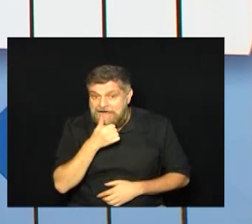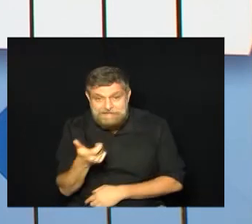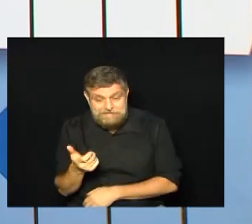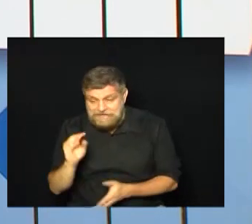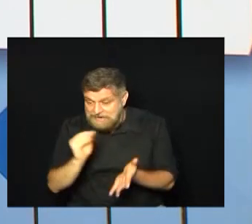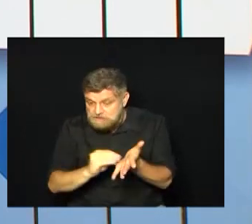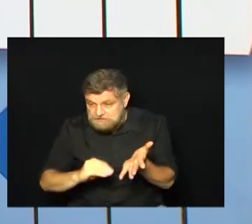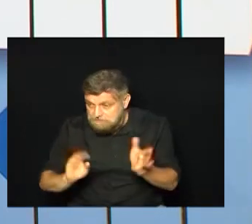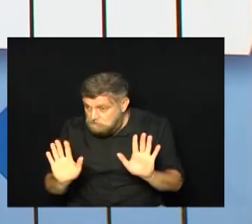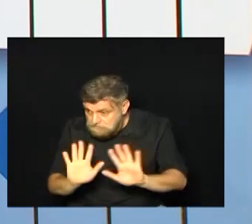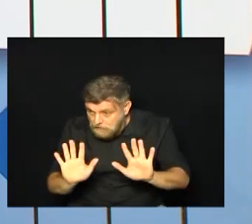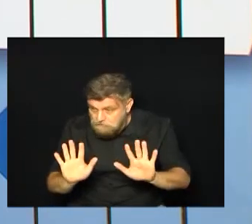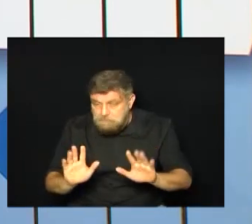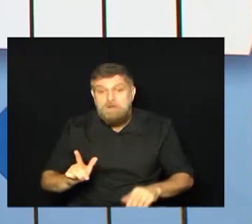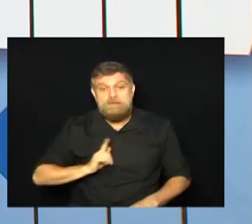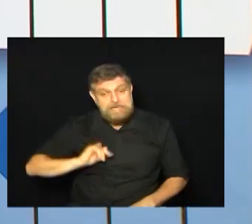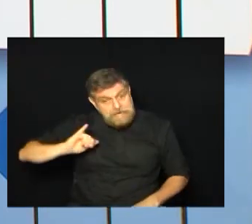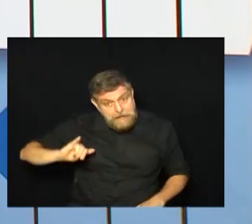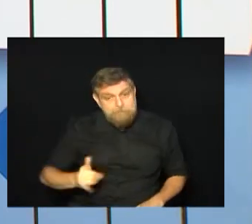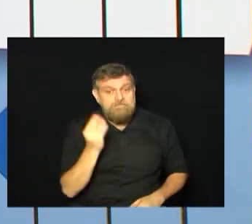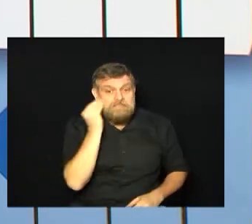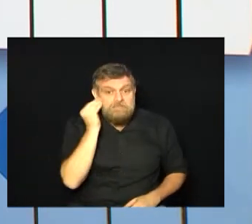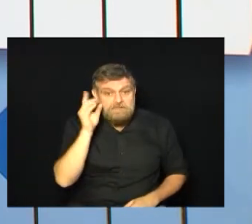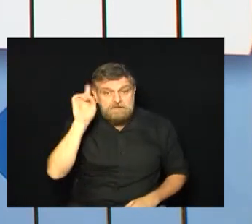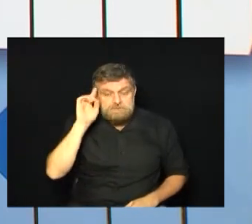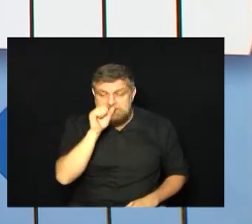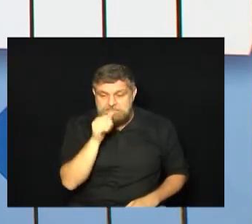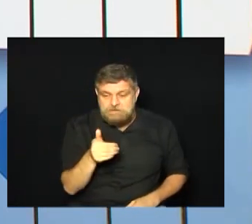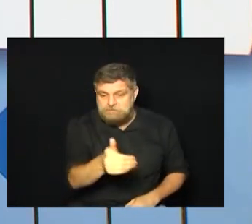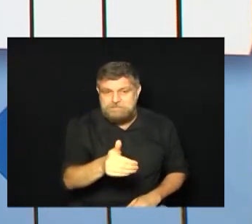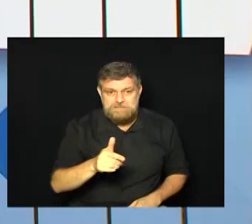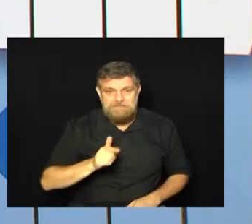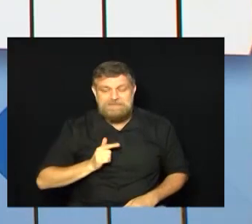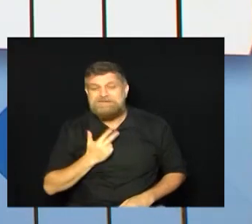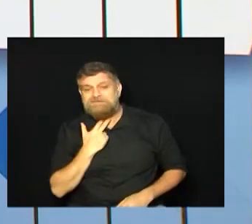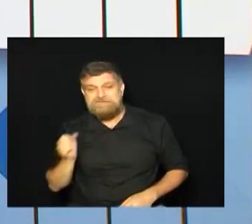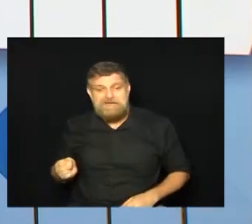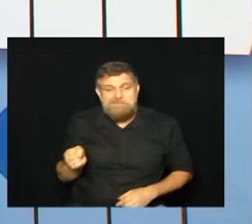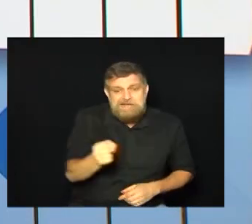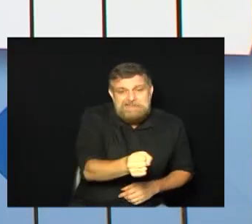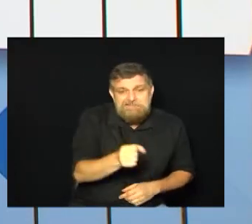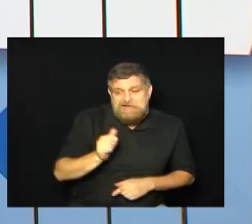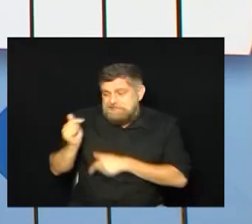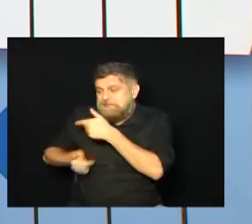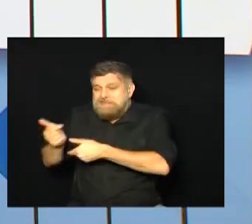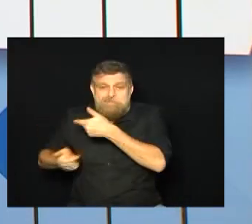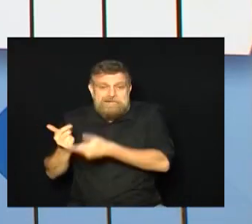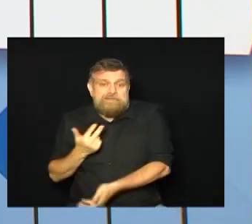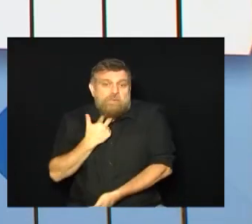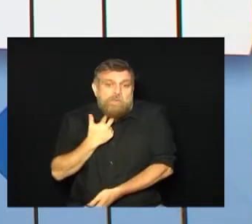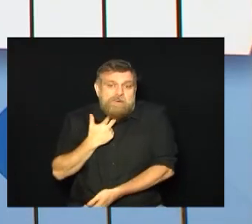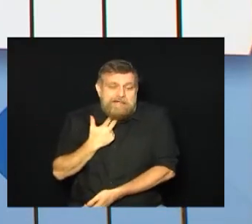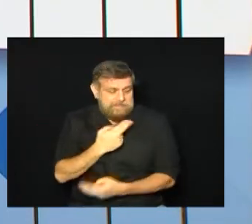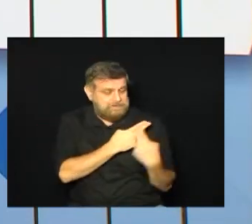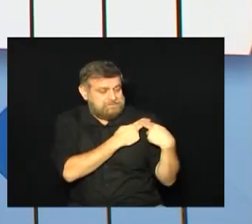o agendamento, tem essa oportunidade no dia D. Às vezes, no meio da semana, aí não tem quem levar, porque a família está trabalhando, o